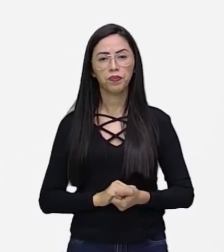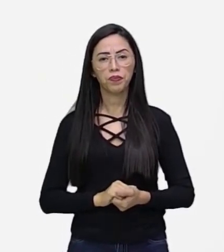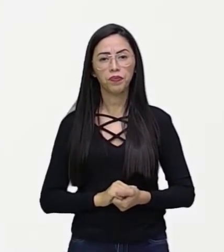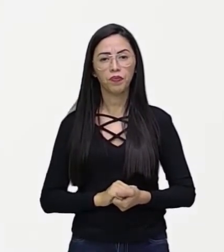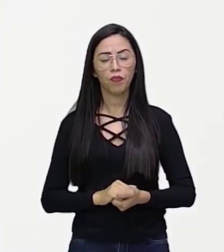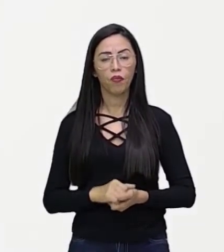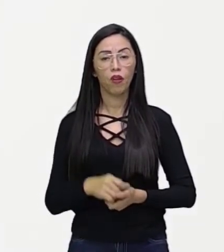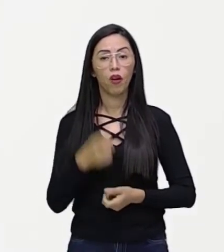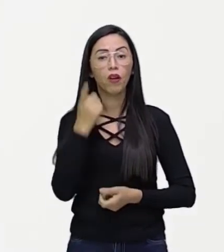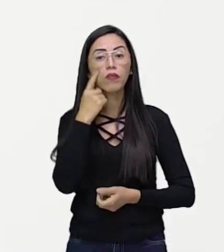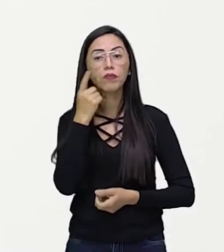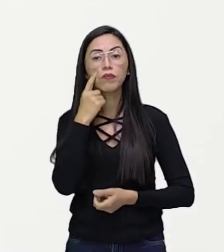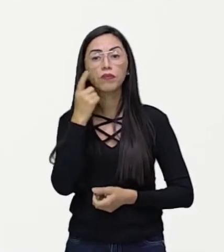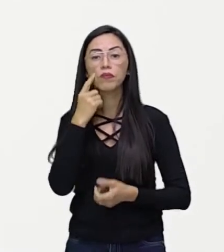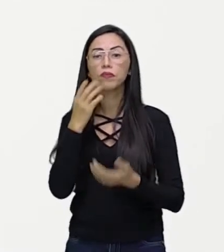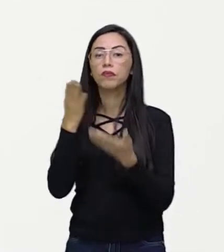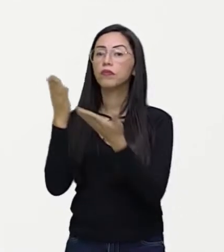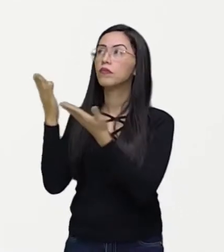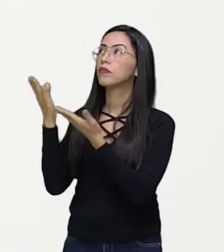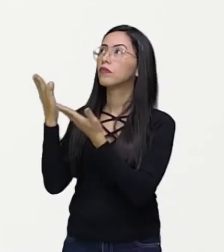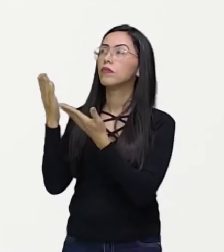O grama